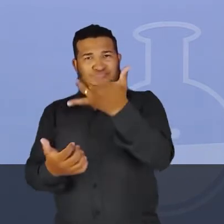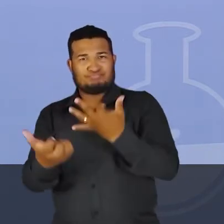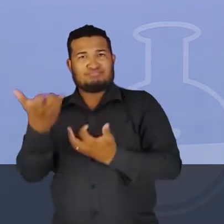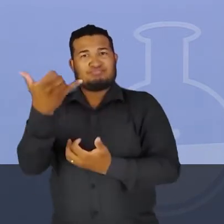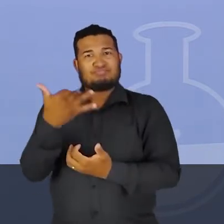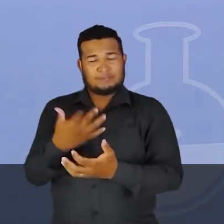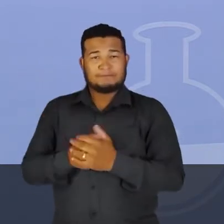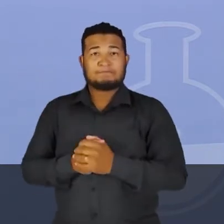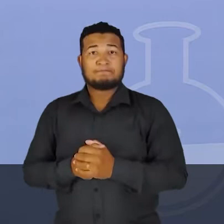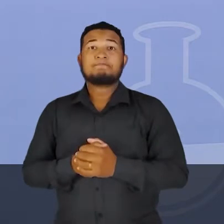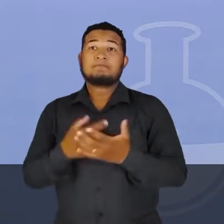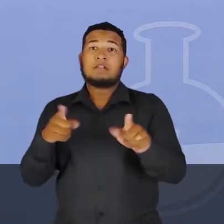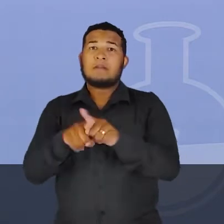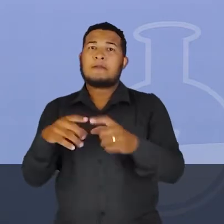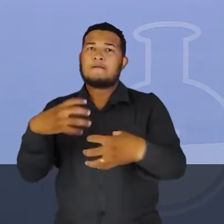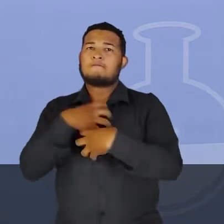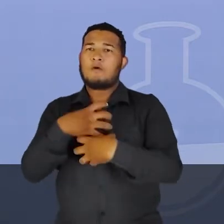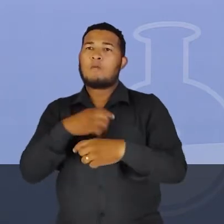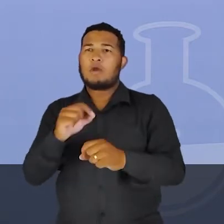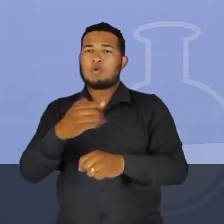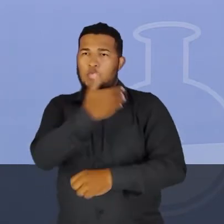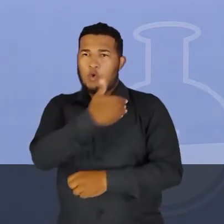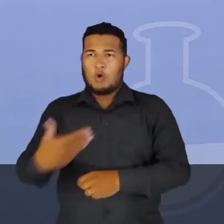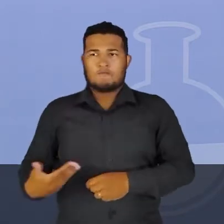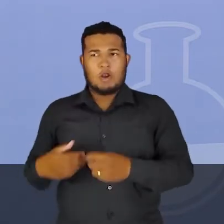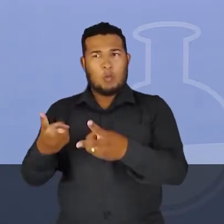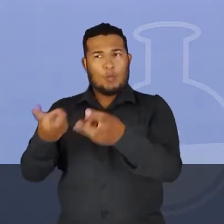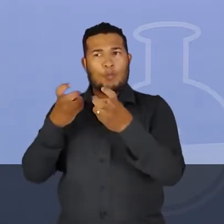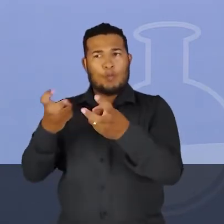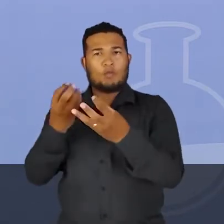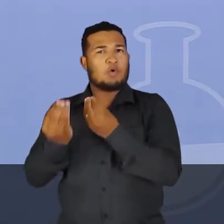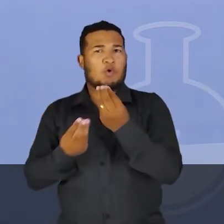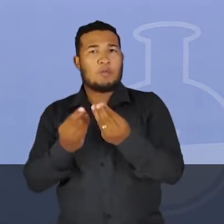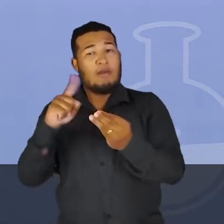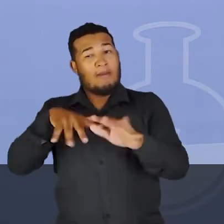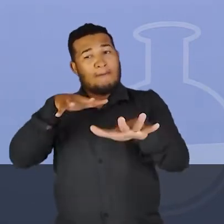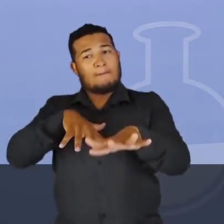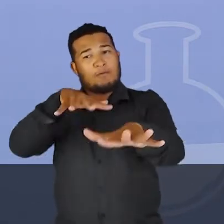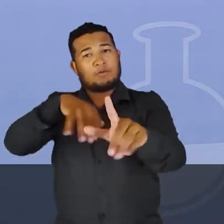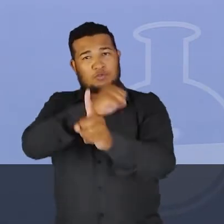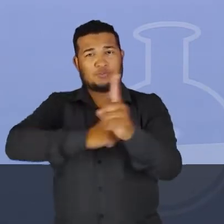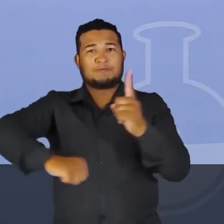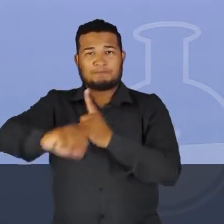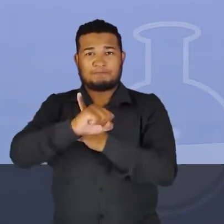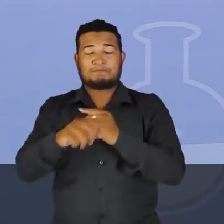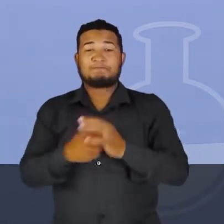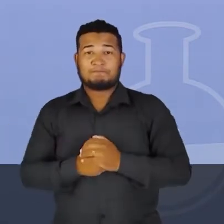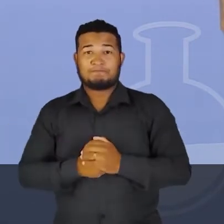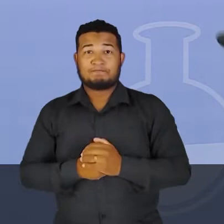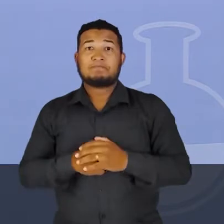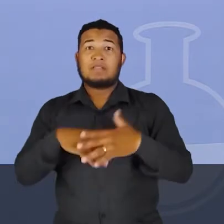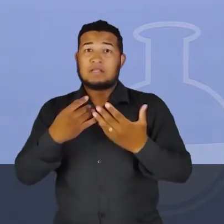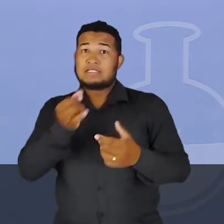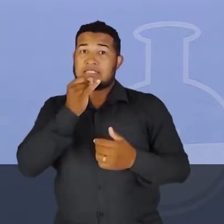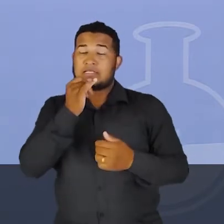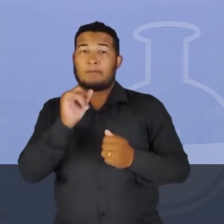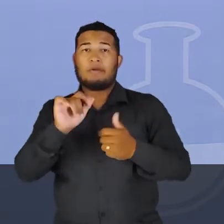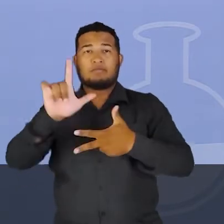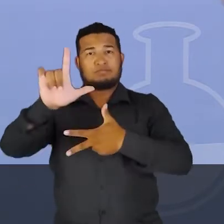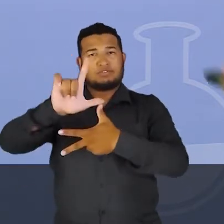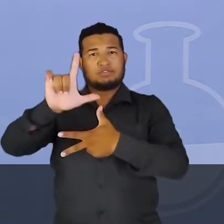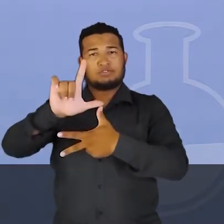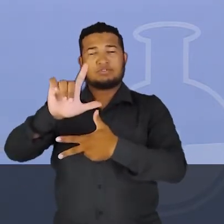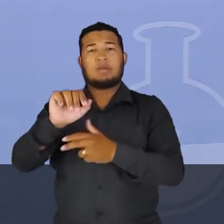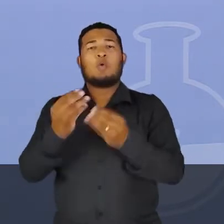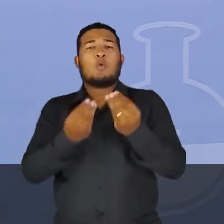uma forma do Estado ouvir a população é por meio dos movimentos sociais. Então, o Poder Legislativo, quando vai pensar